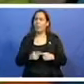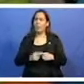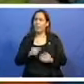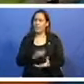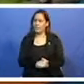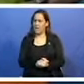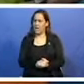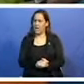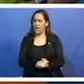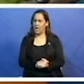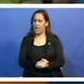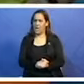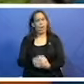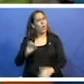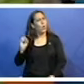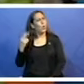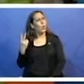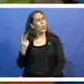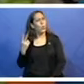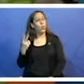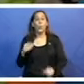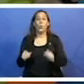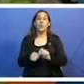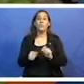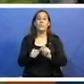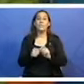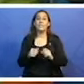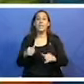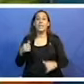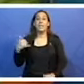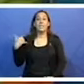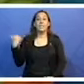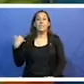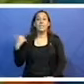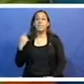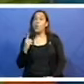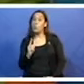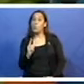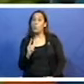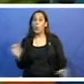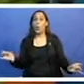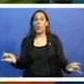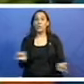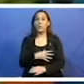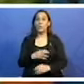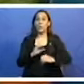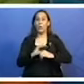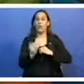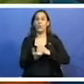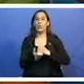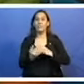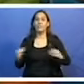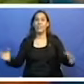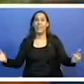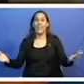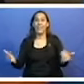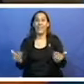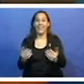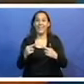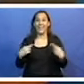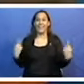girafa? Ou ela vai fazer aniversário? Ou acabou a pandemia, ela quer reunir todo mundo? Por que será